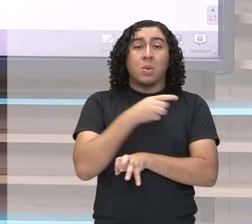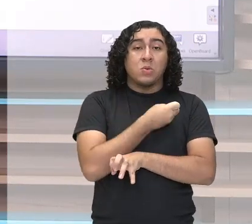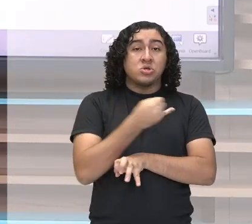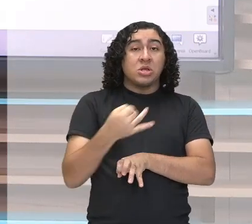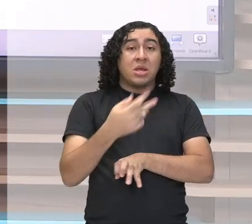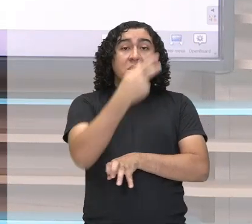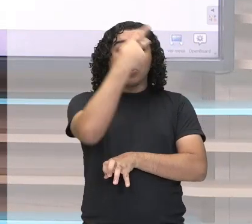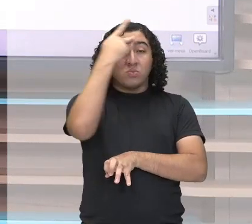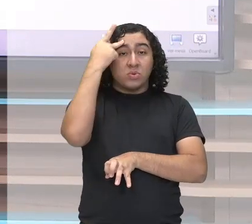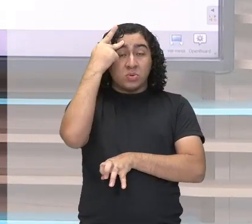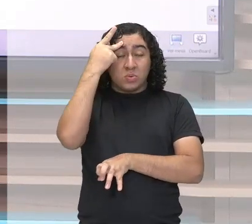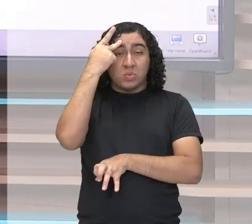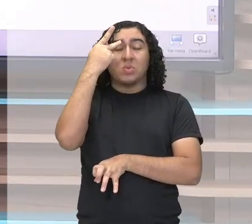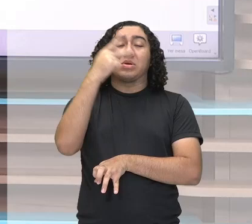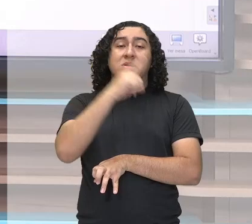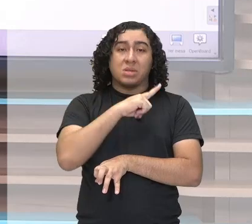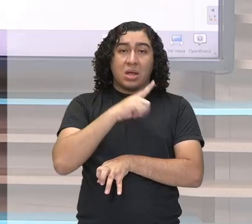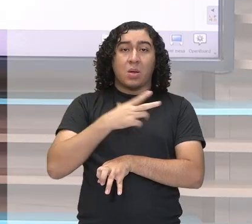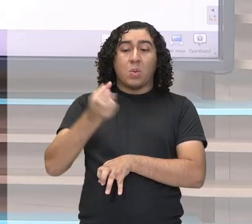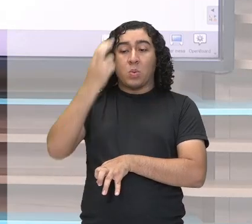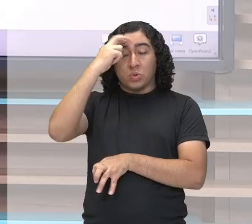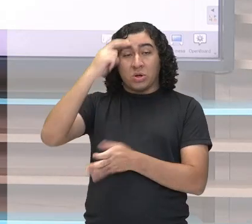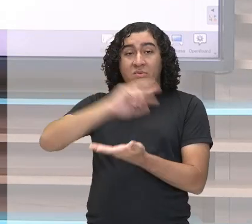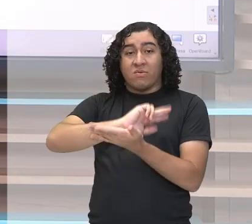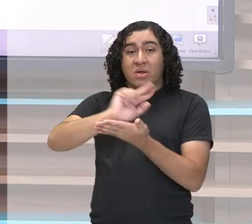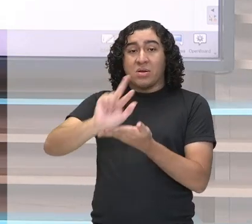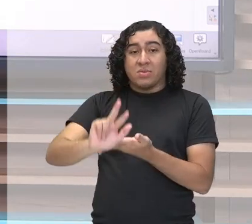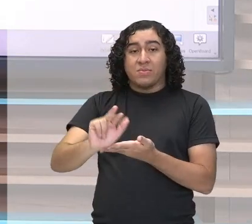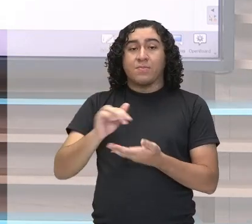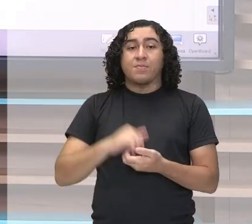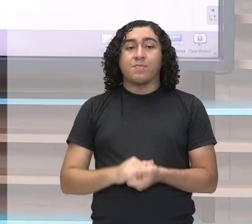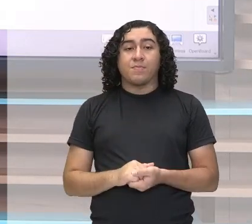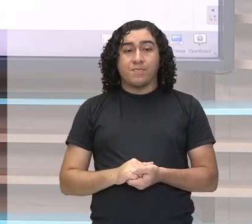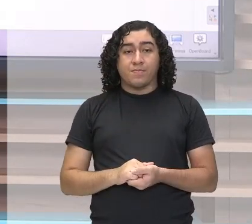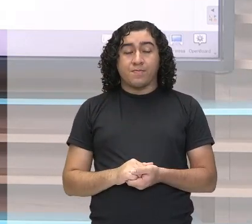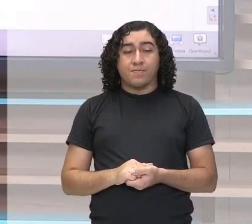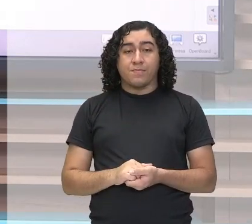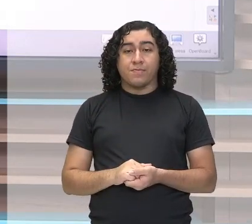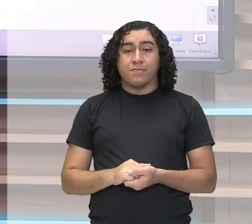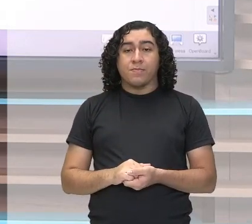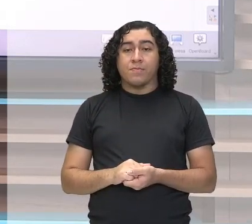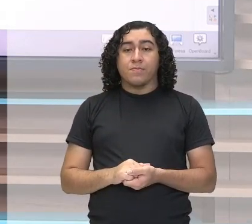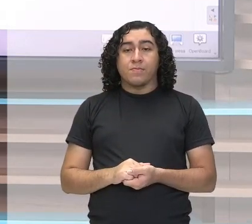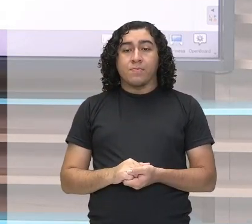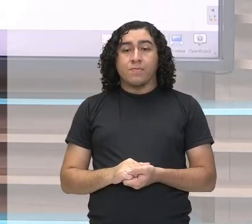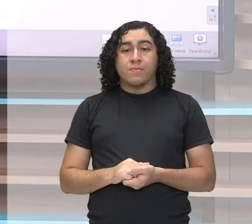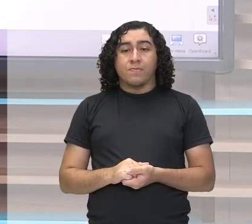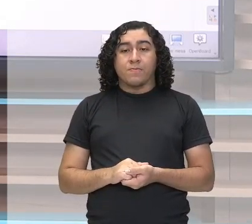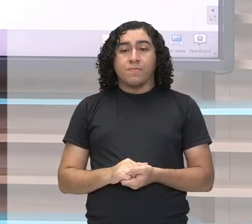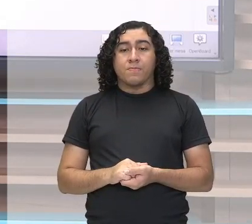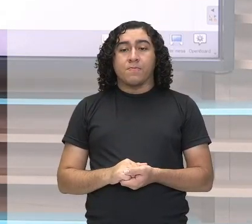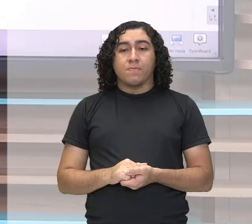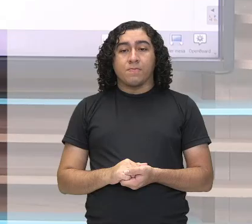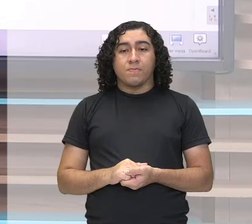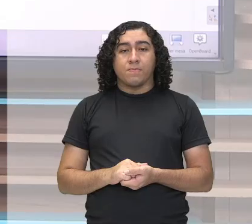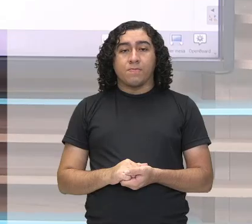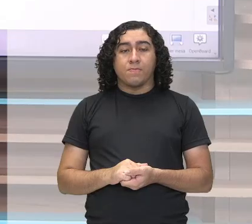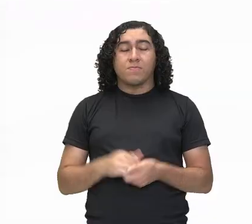dessa diversidade cultural. E observamos também, nesse processo,